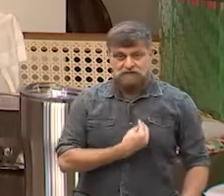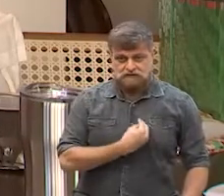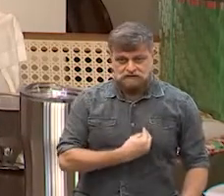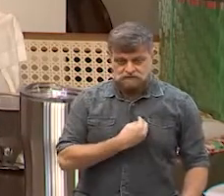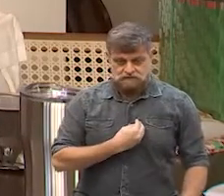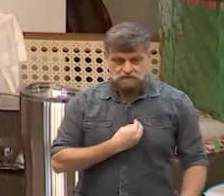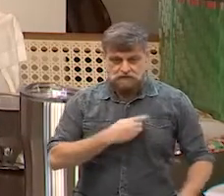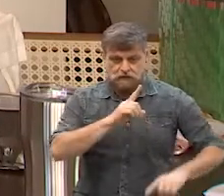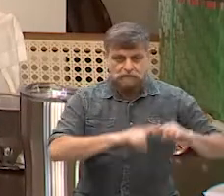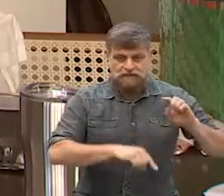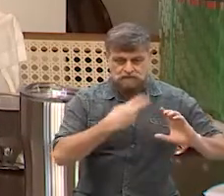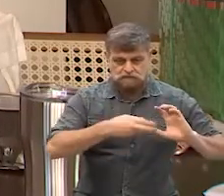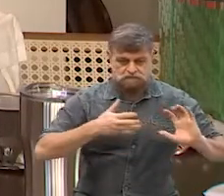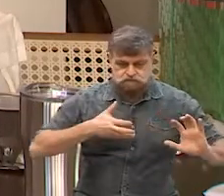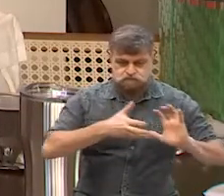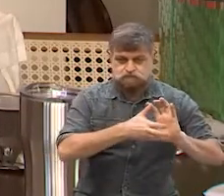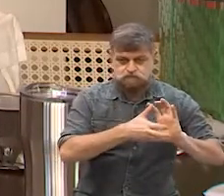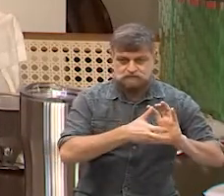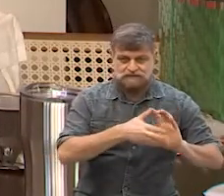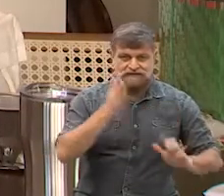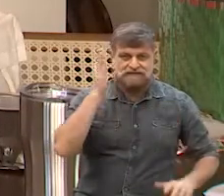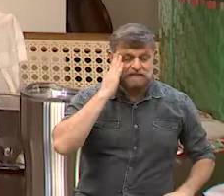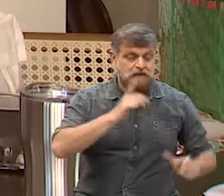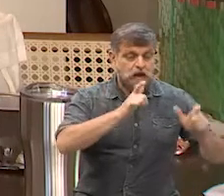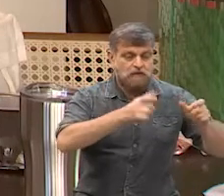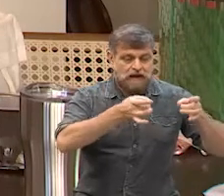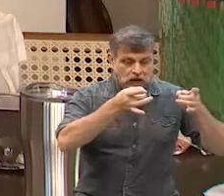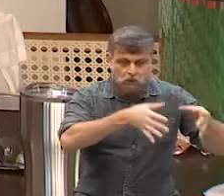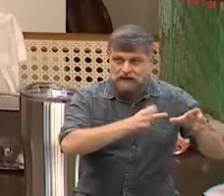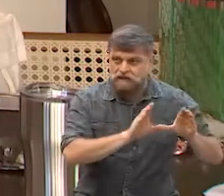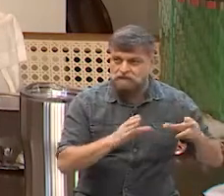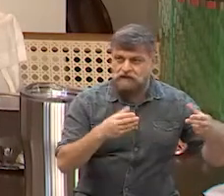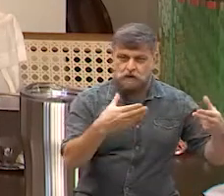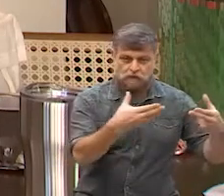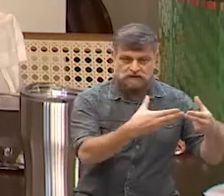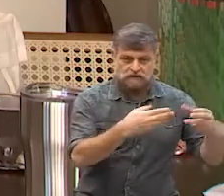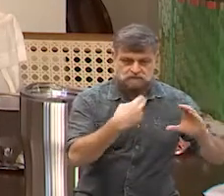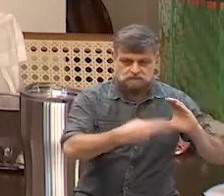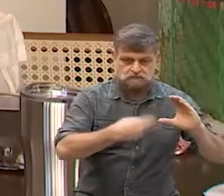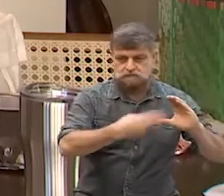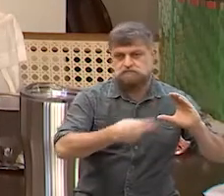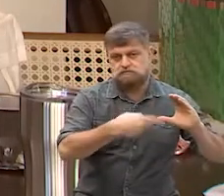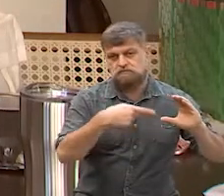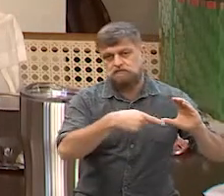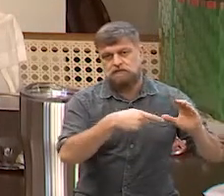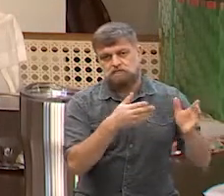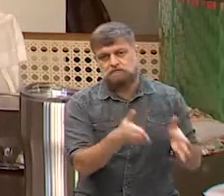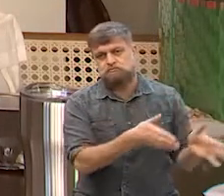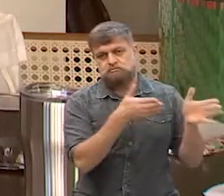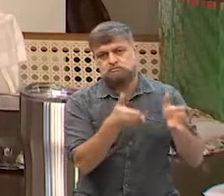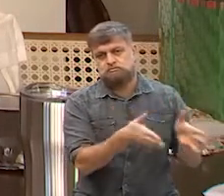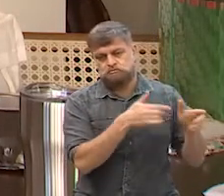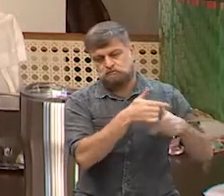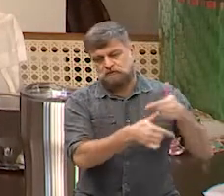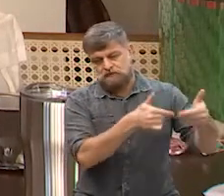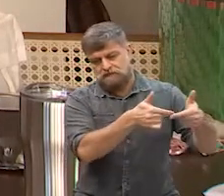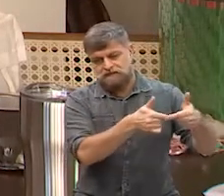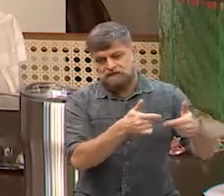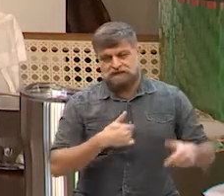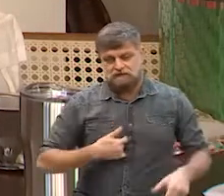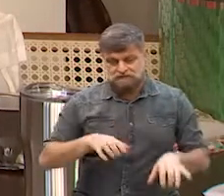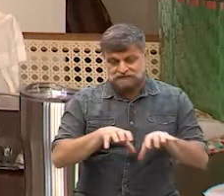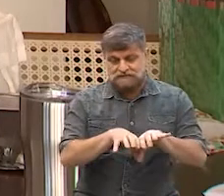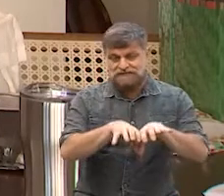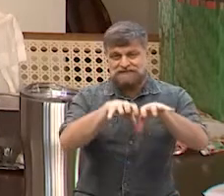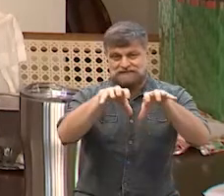o reciclável, se você destinar, ele vai para uma cooperativa e ela vai trabalhar em cima disso. Então, quando você faz essa